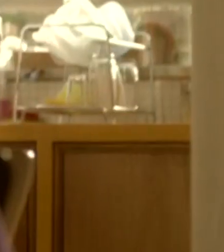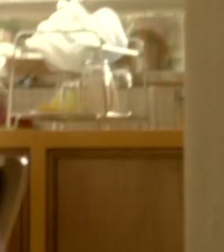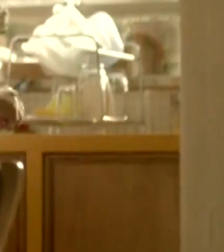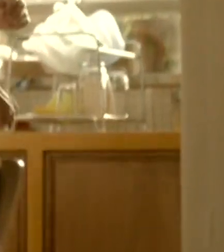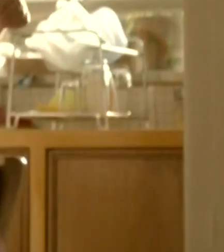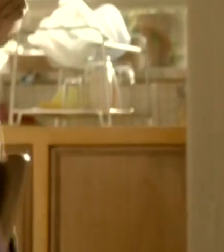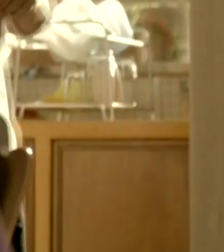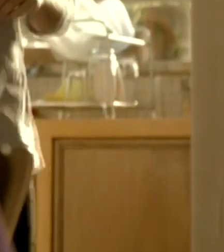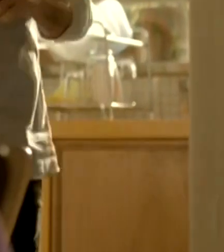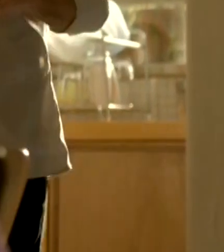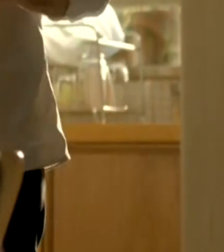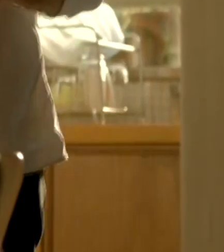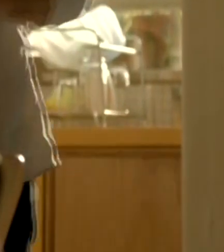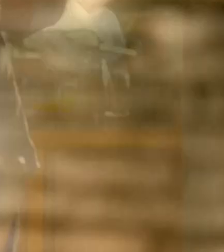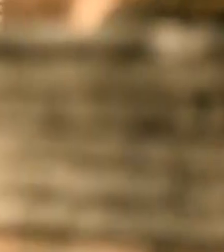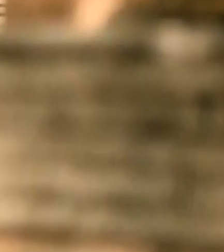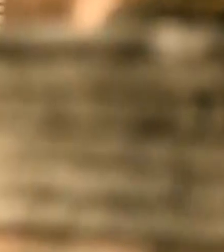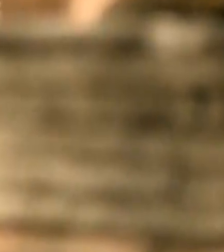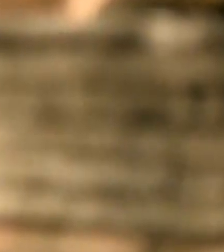Julinha, não esquece o casaco.